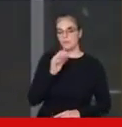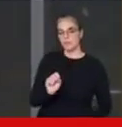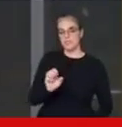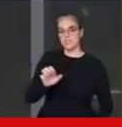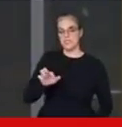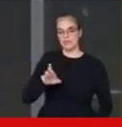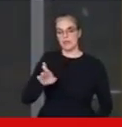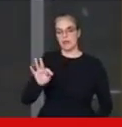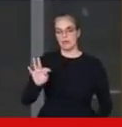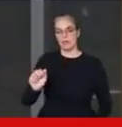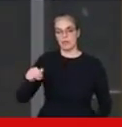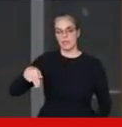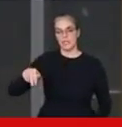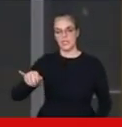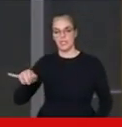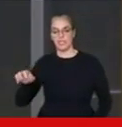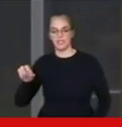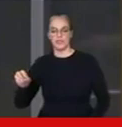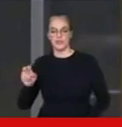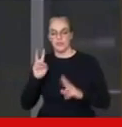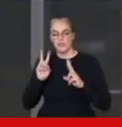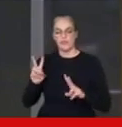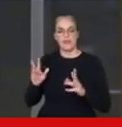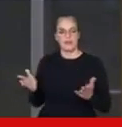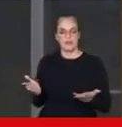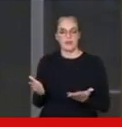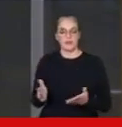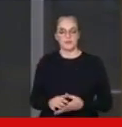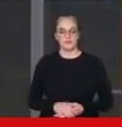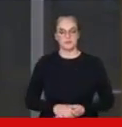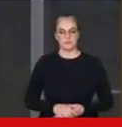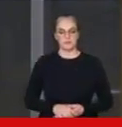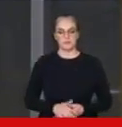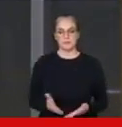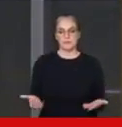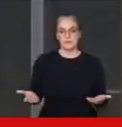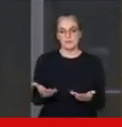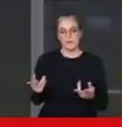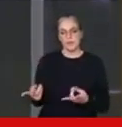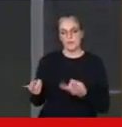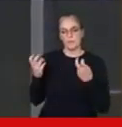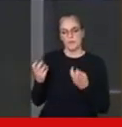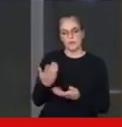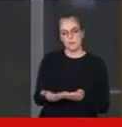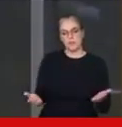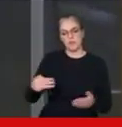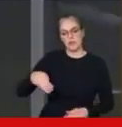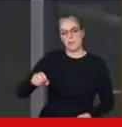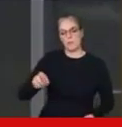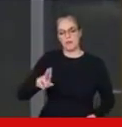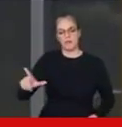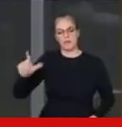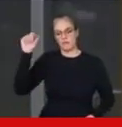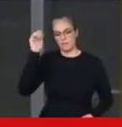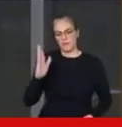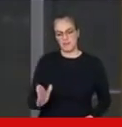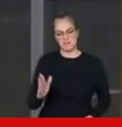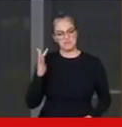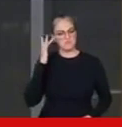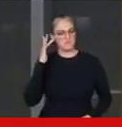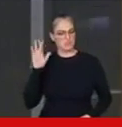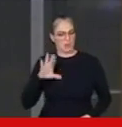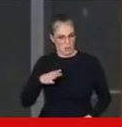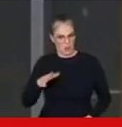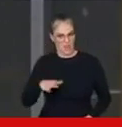eu considero que esse pessoal está completamente desmoralizado hoje no Brasil. Se vão ter coragem ainda de